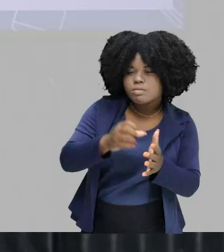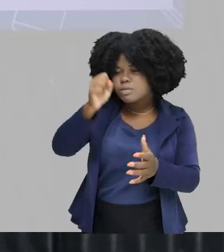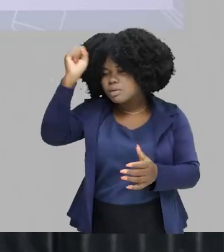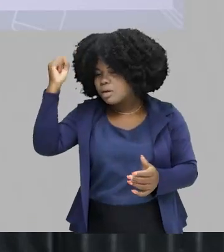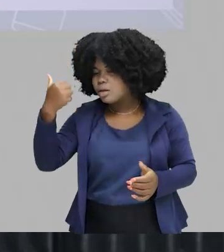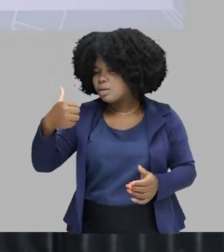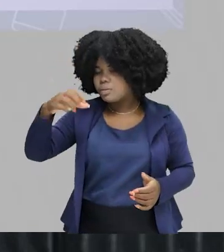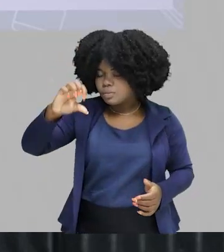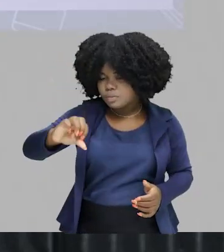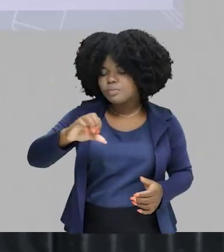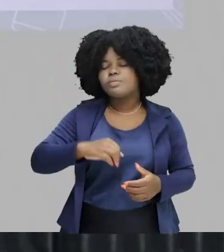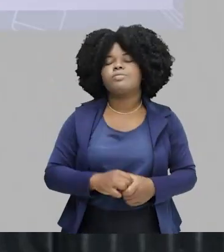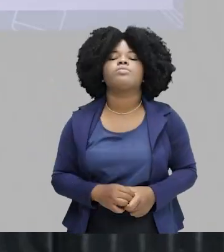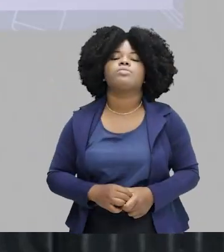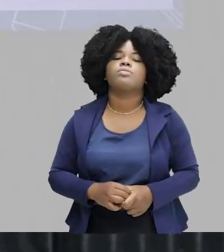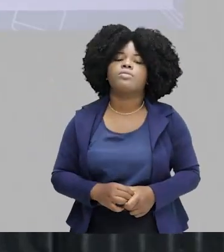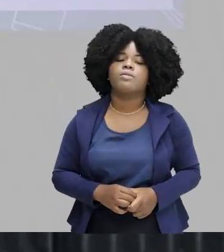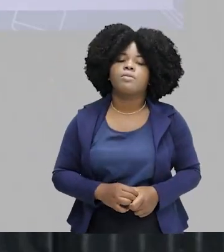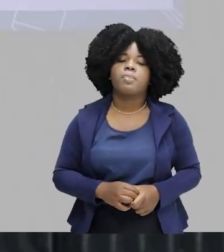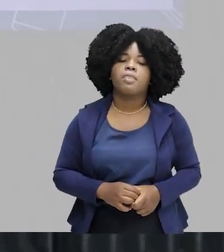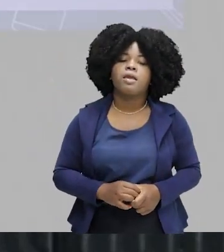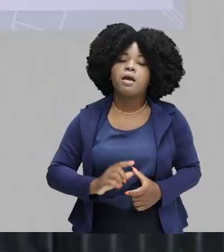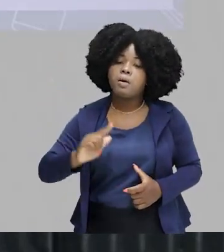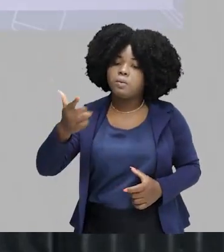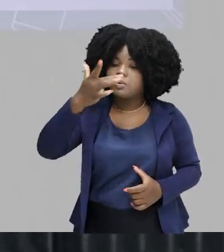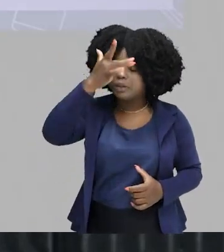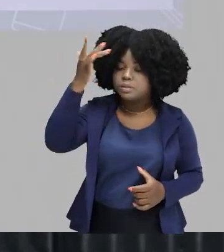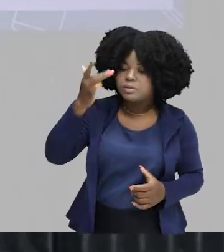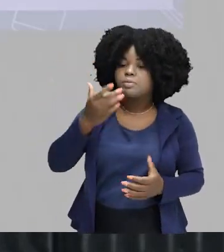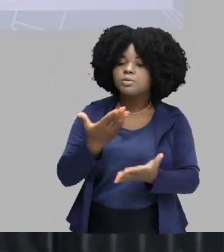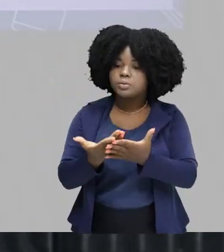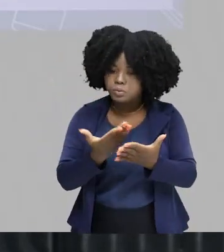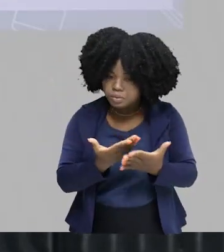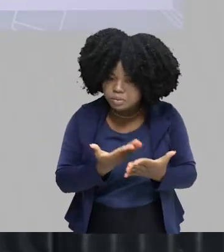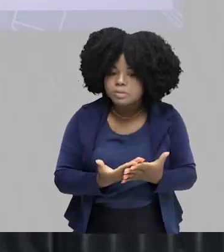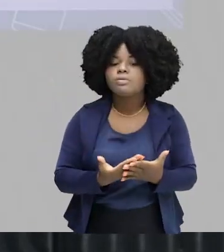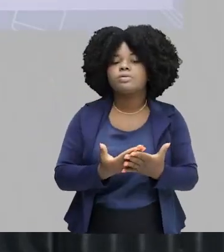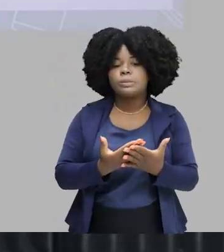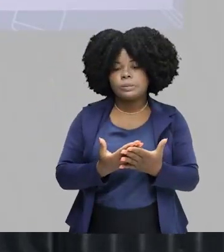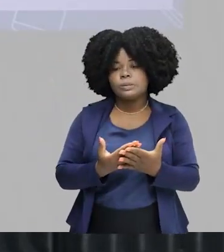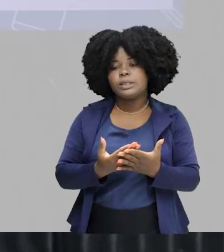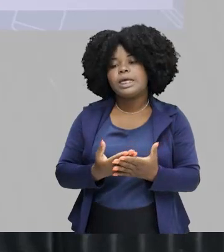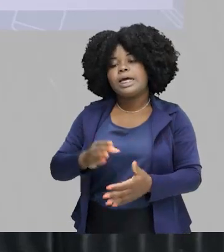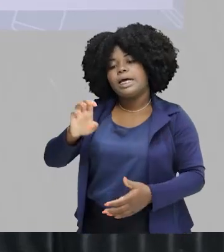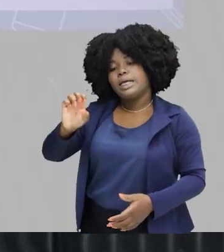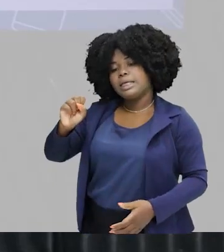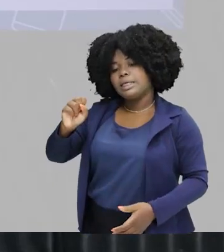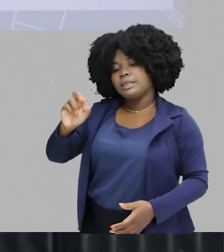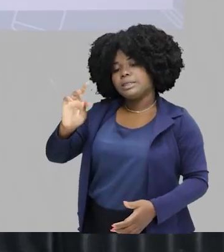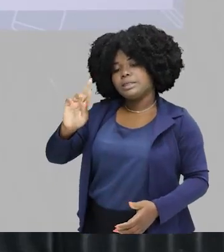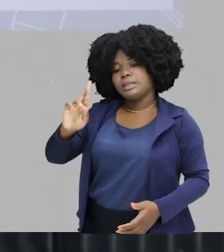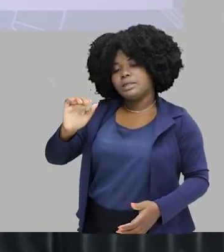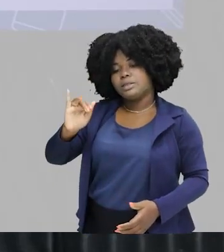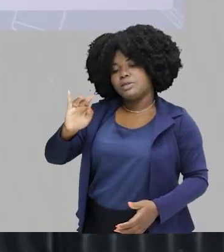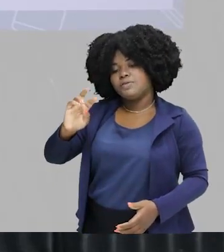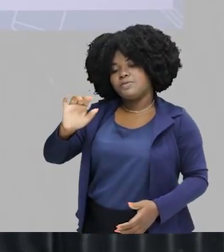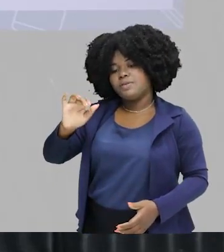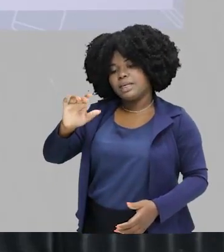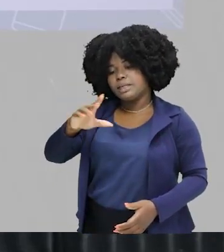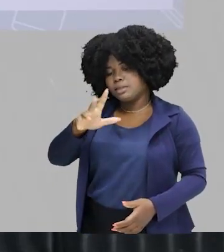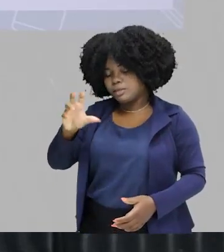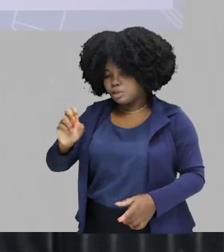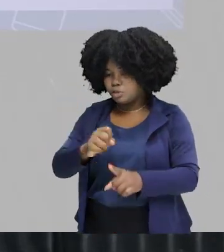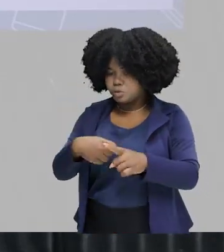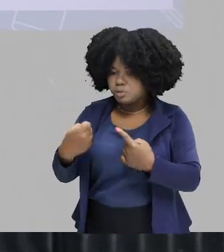XIX. Para os sociólogos em geral, a estratificação social, fenômeno social que gera a divisão, né,